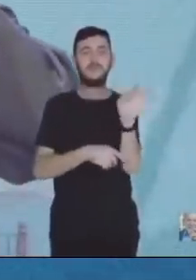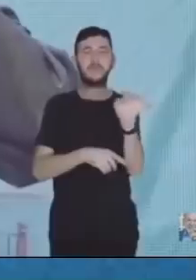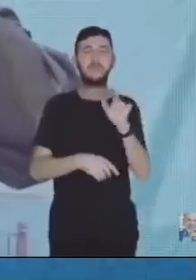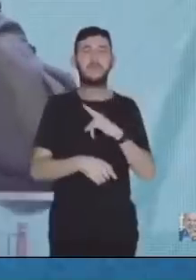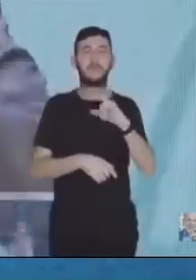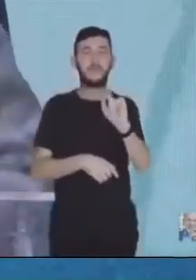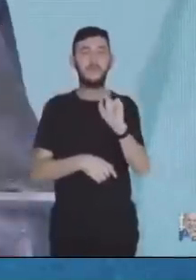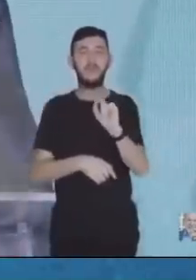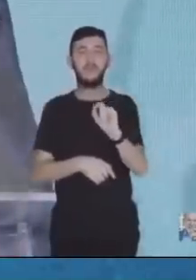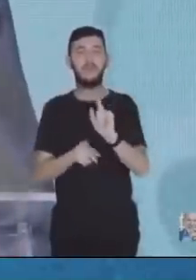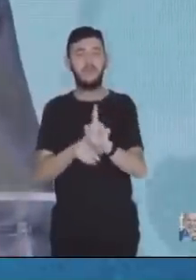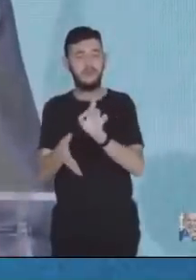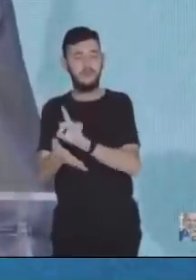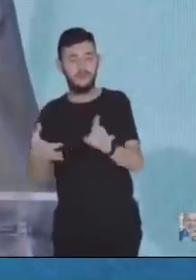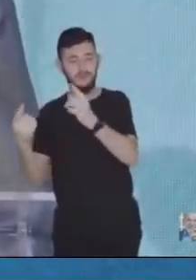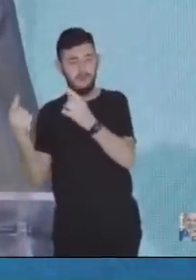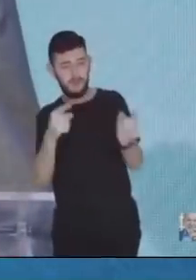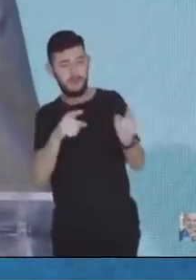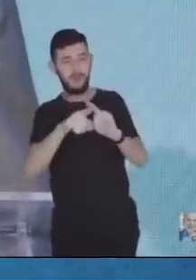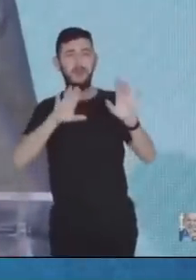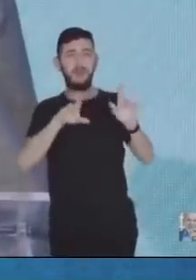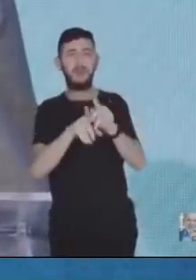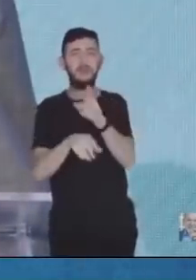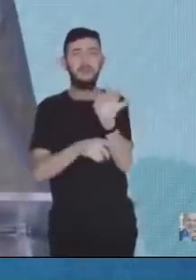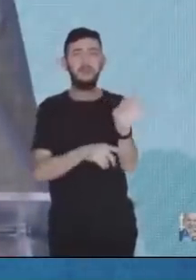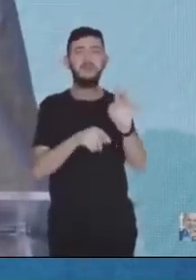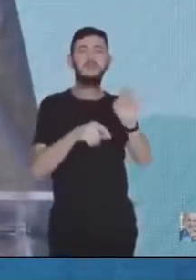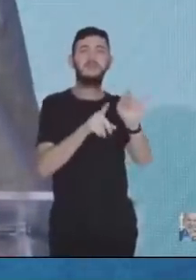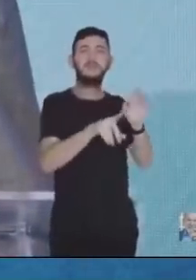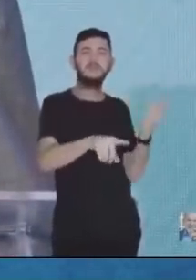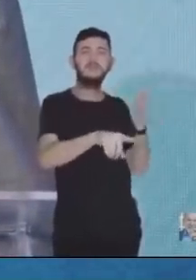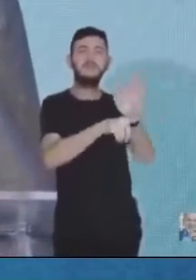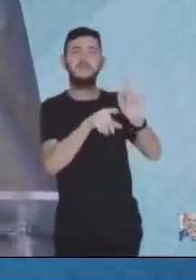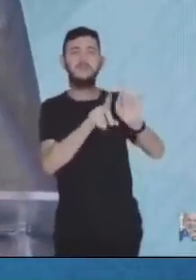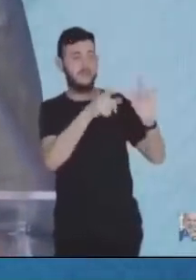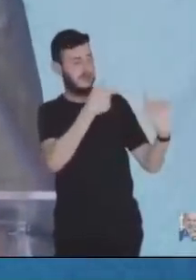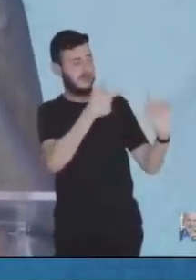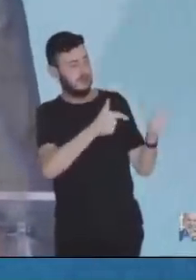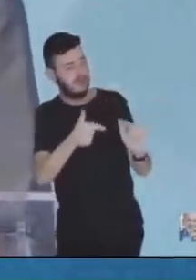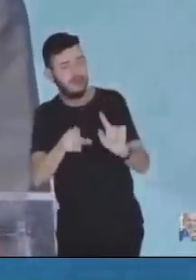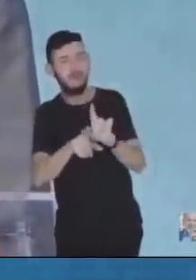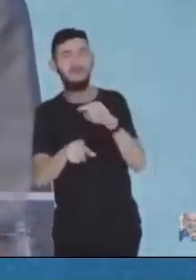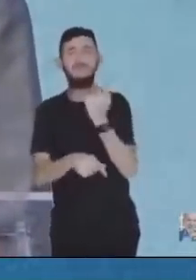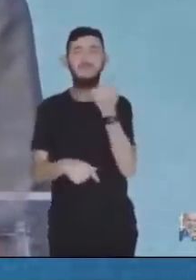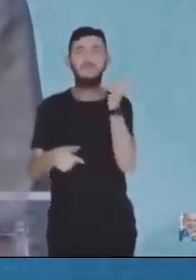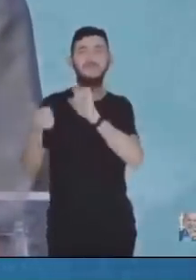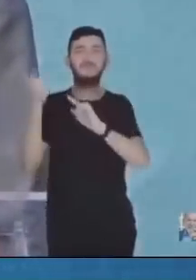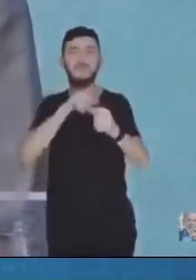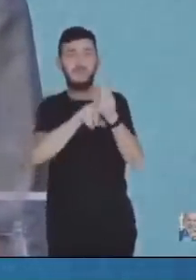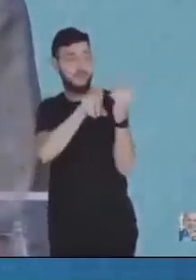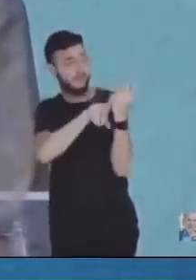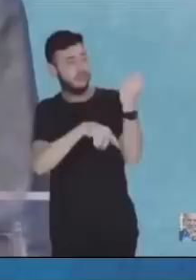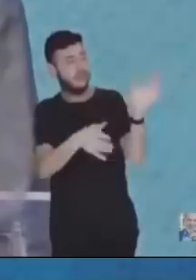vai continuar na sua trajetória. E nós vamos vencer essa batalha e o Brasil será